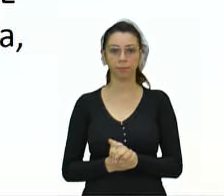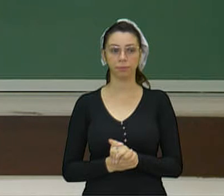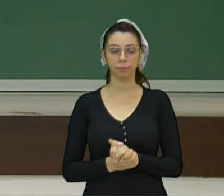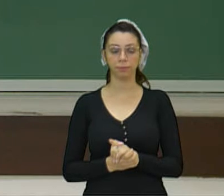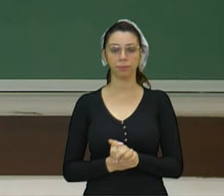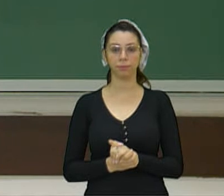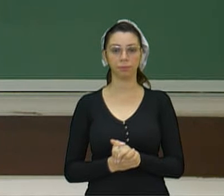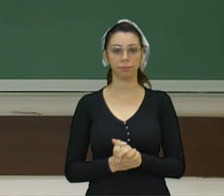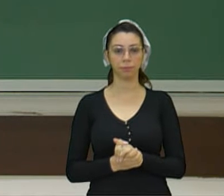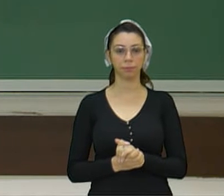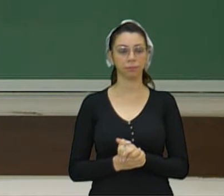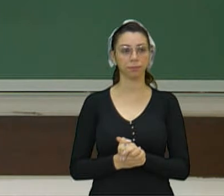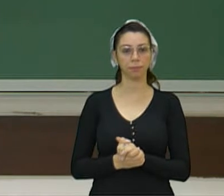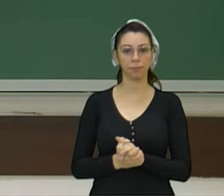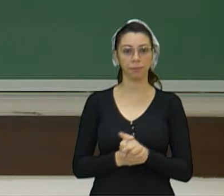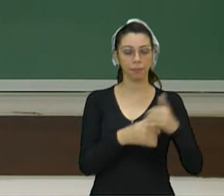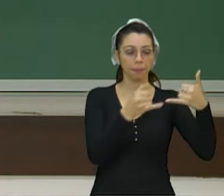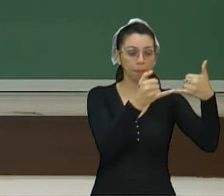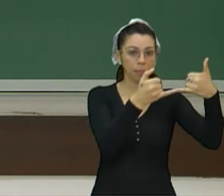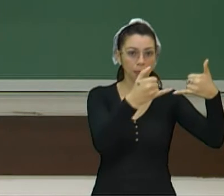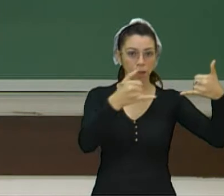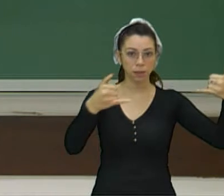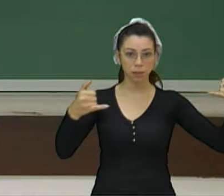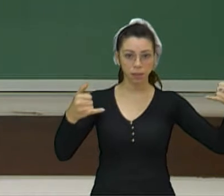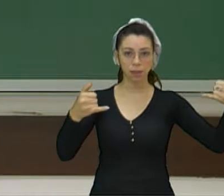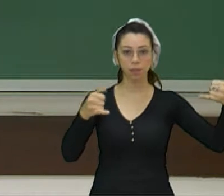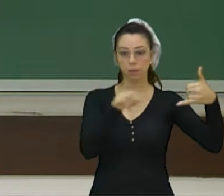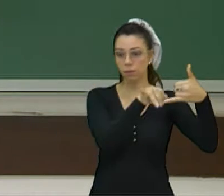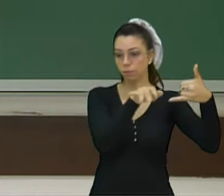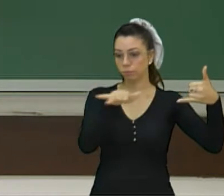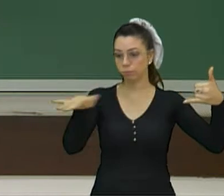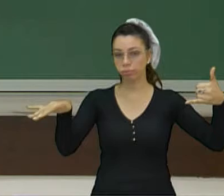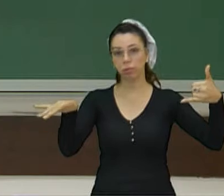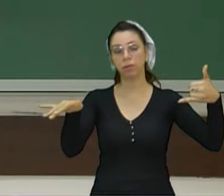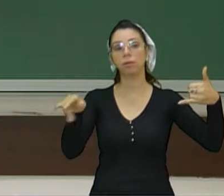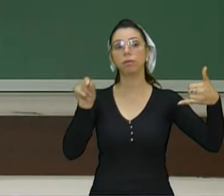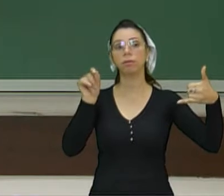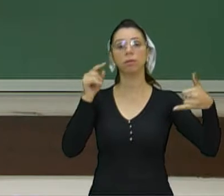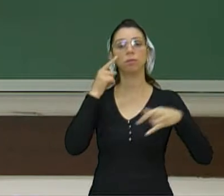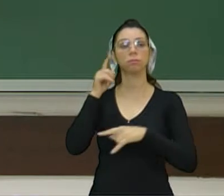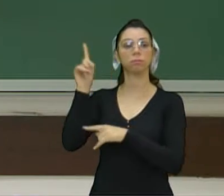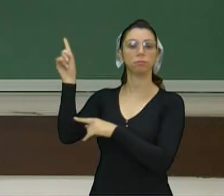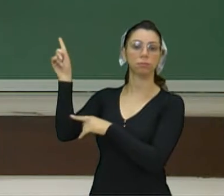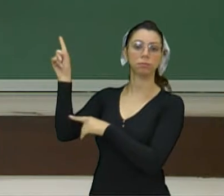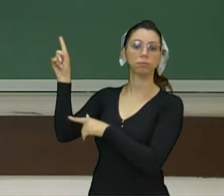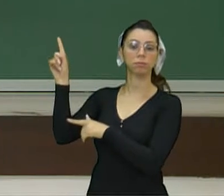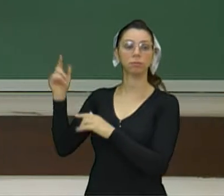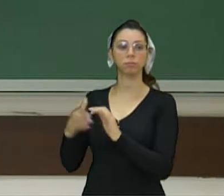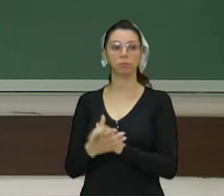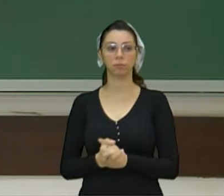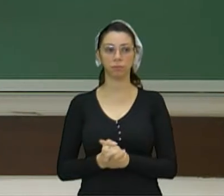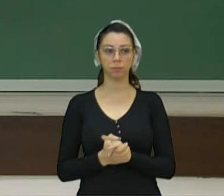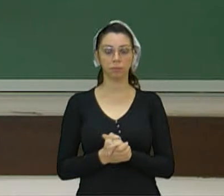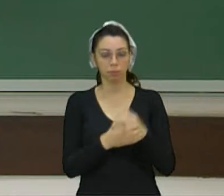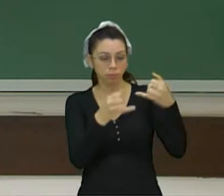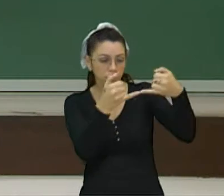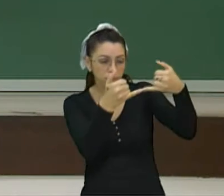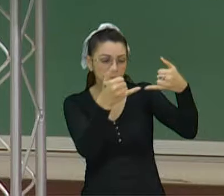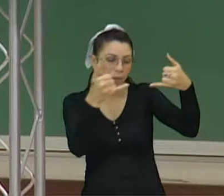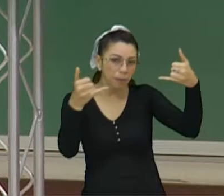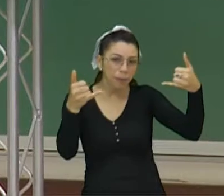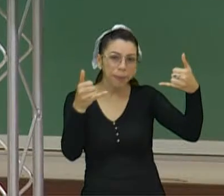Nas redes de transmissão de energia elétrica, nós vemos aqui em cima que temos uns fios aqui de